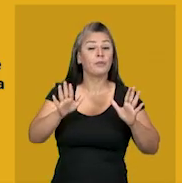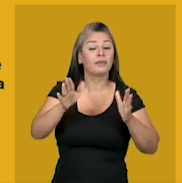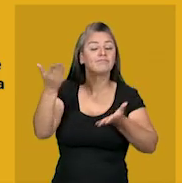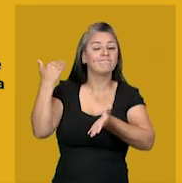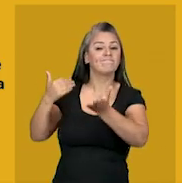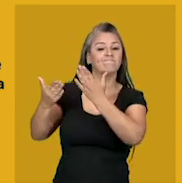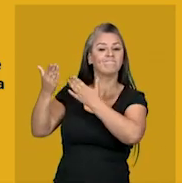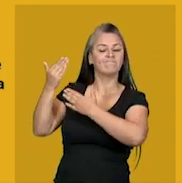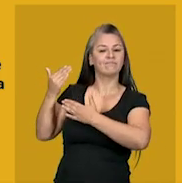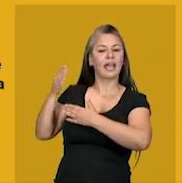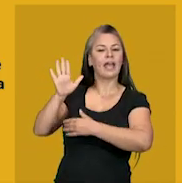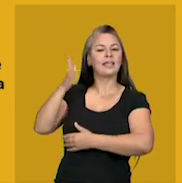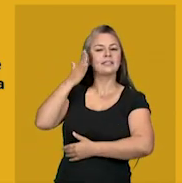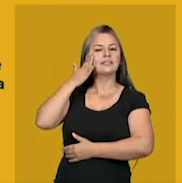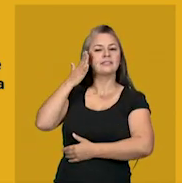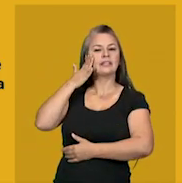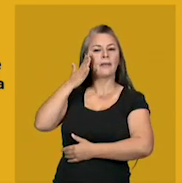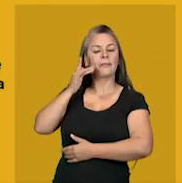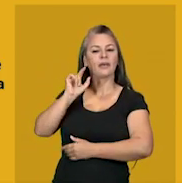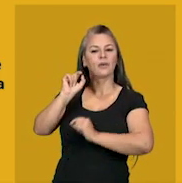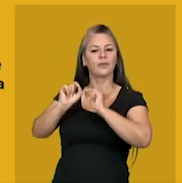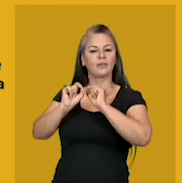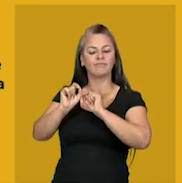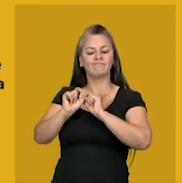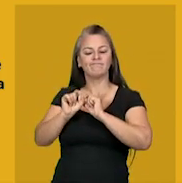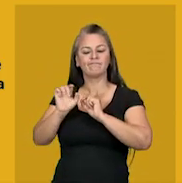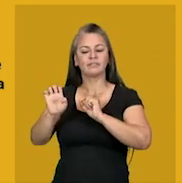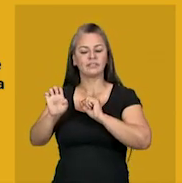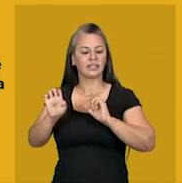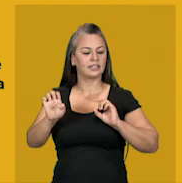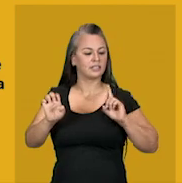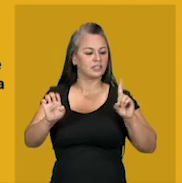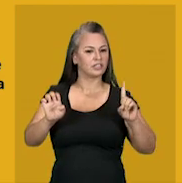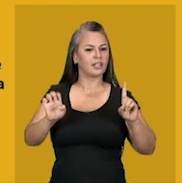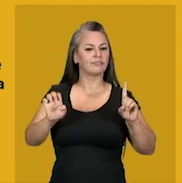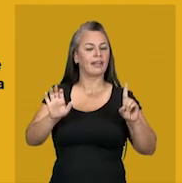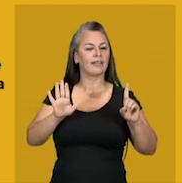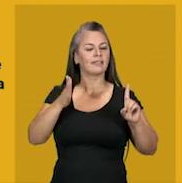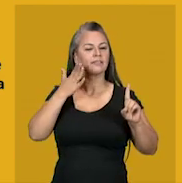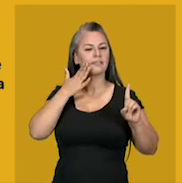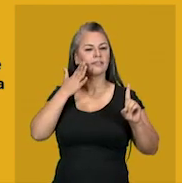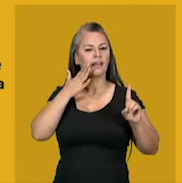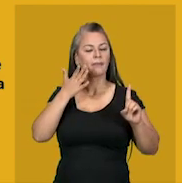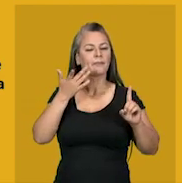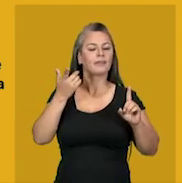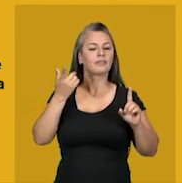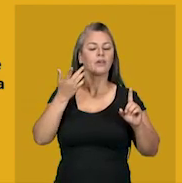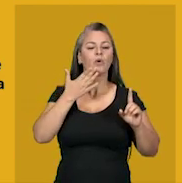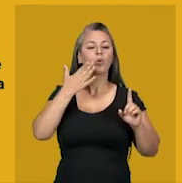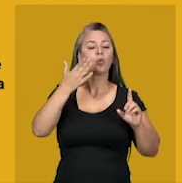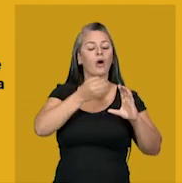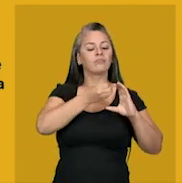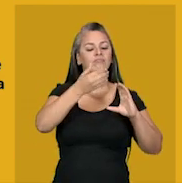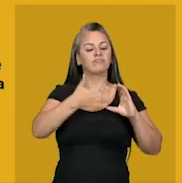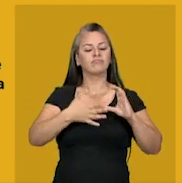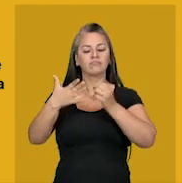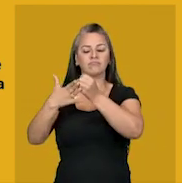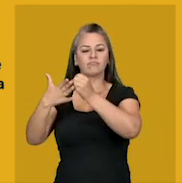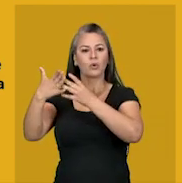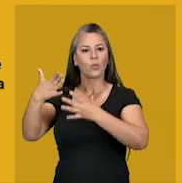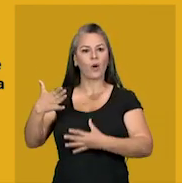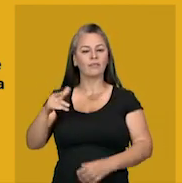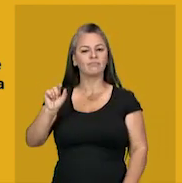entre os conceitos de direita e esquerda com base nos princípios de igualdade e liberdade, e classificar